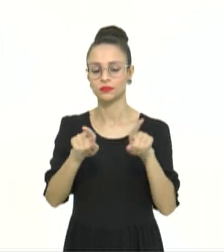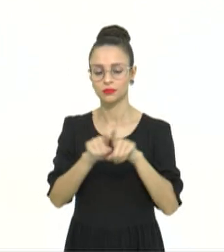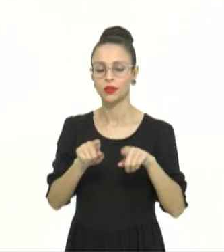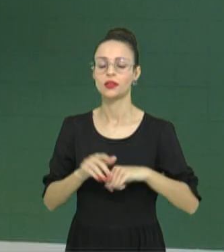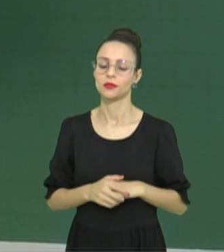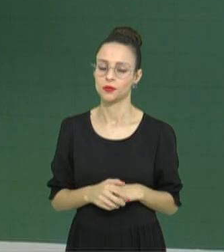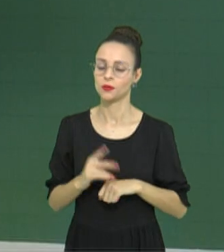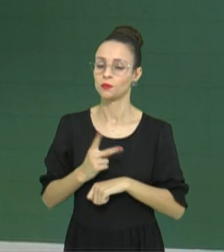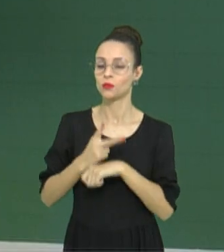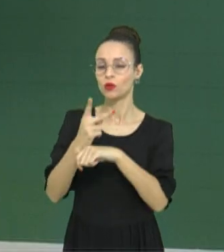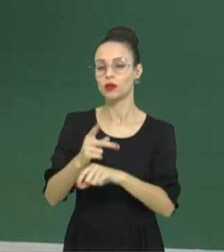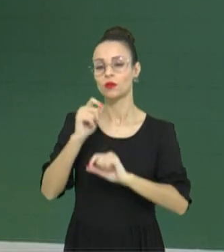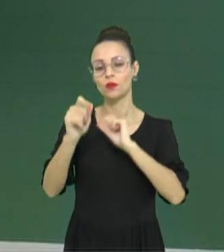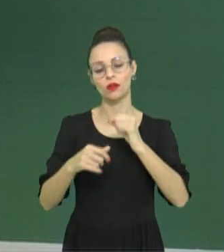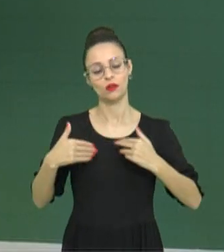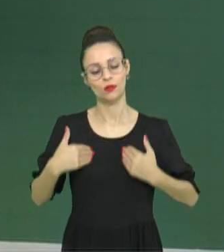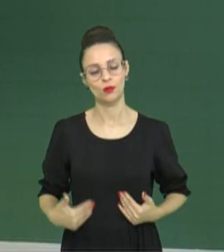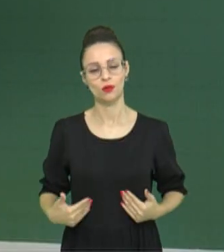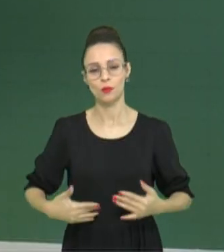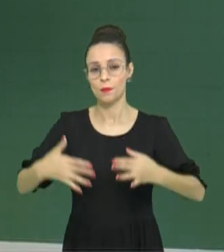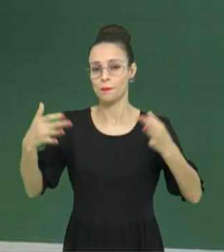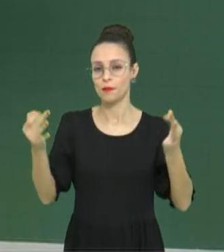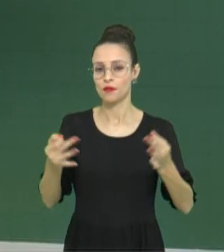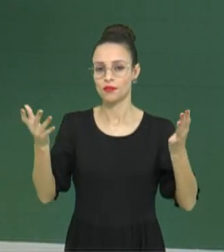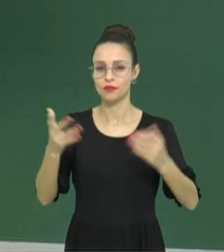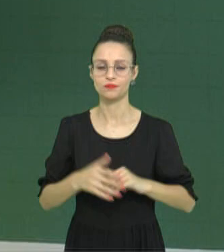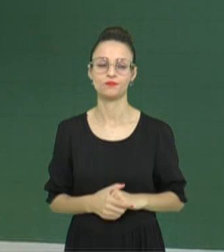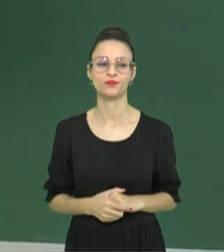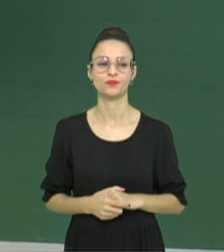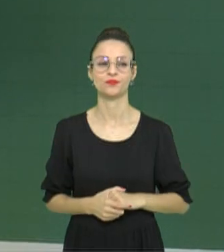na busca desse corpo perfeito,